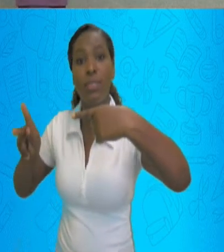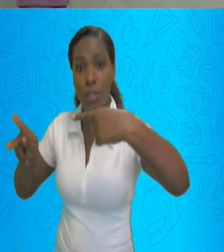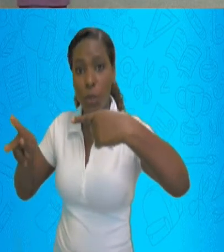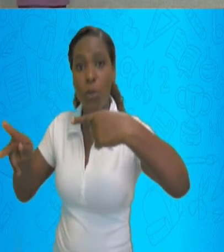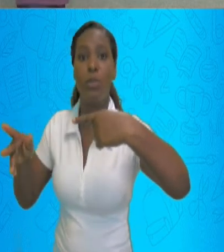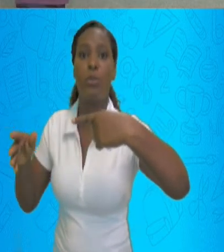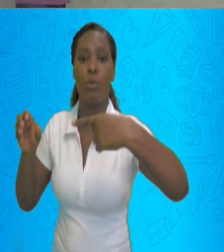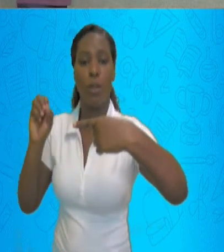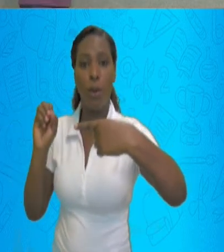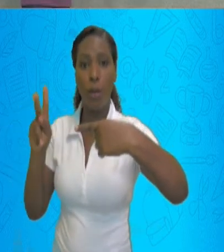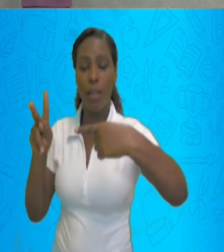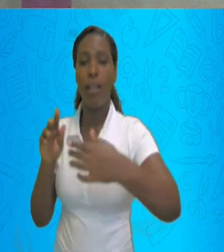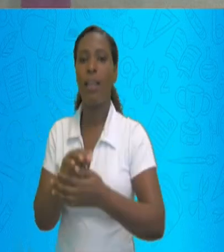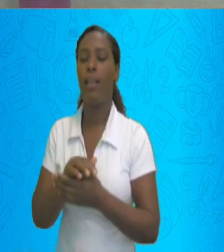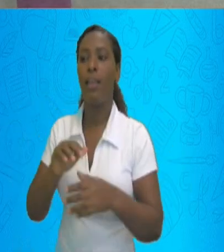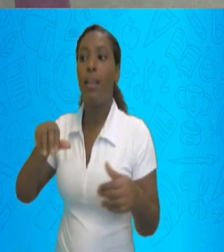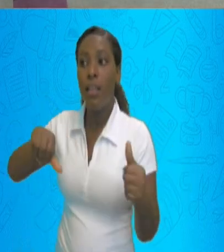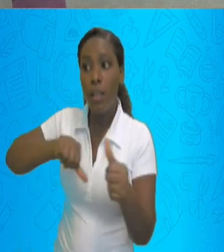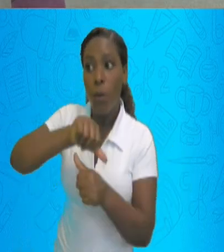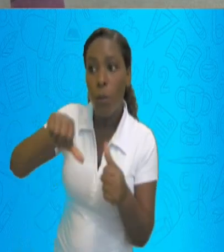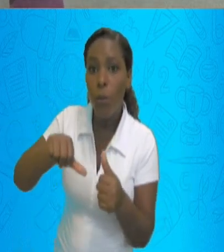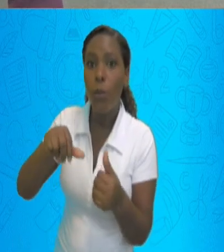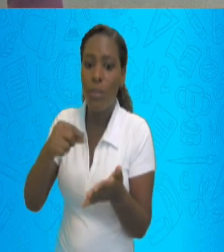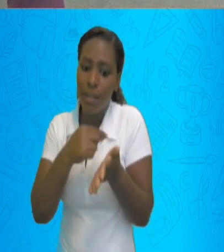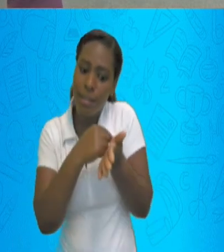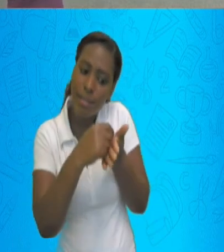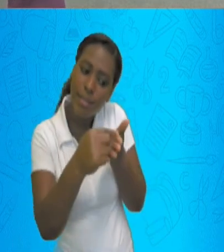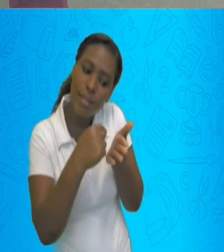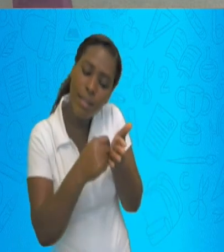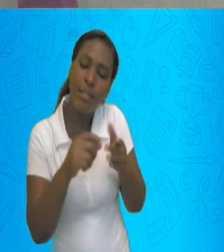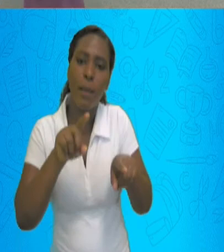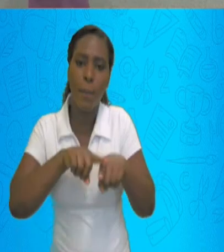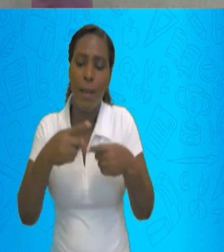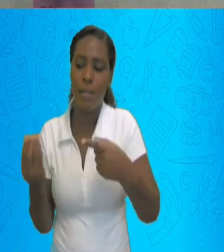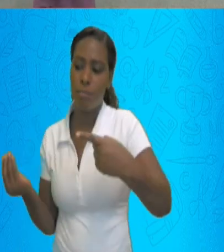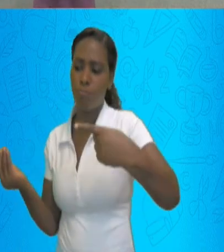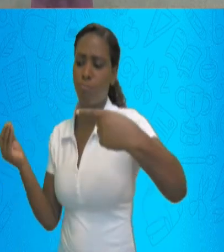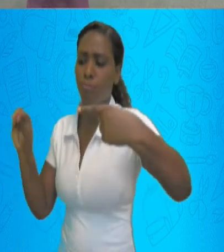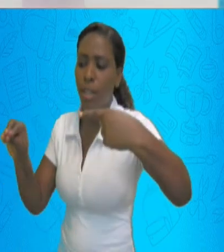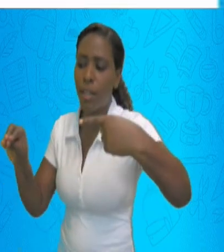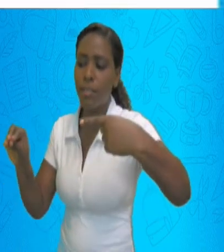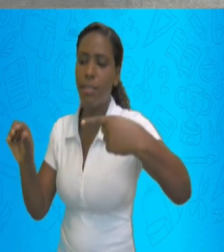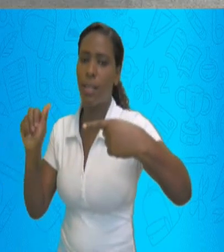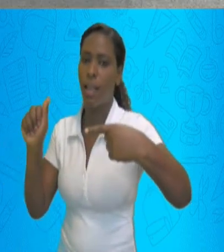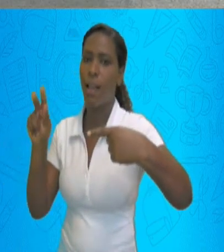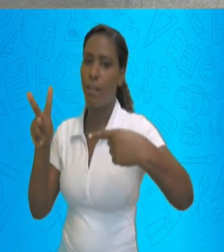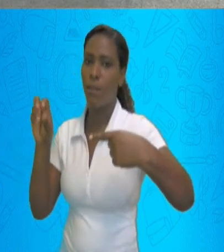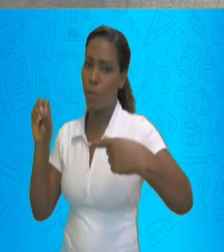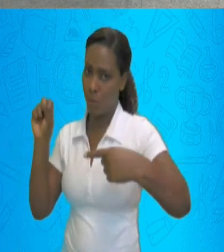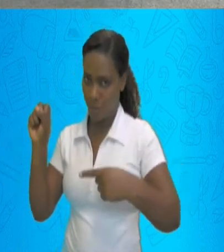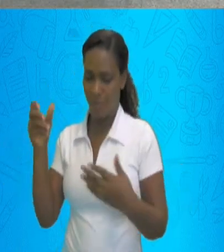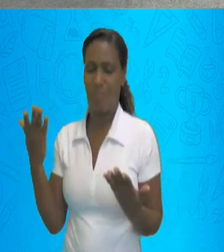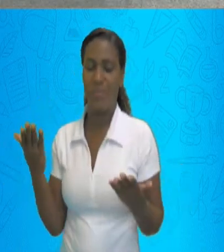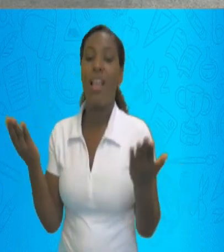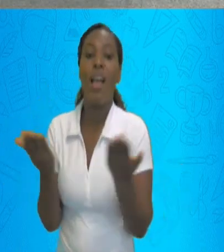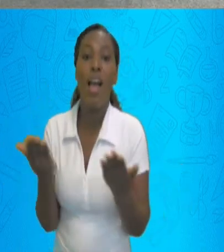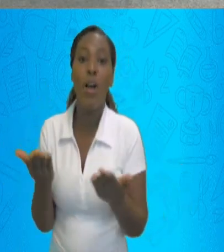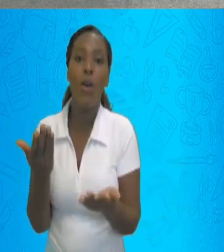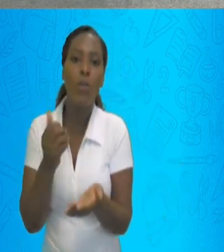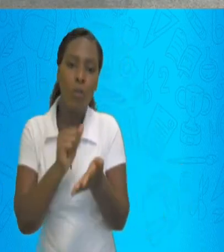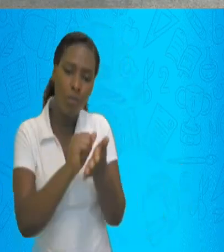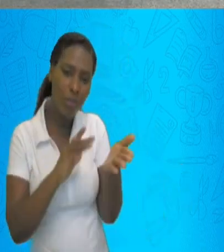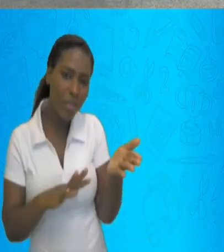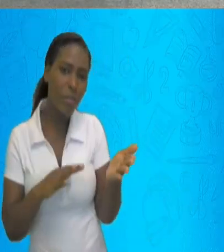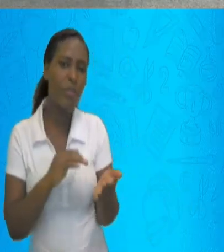a escrita, só acrescentamos a palavra avos. E agora vamos partir para alguns exercícios que estão na